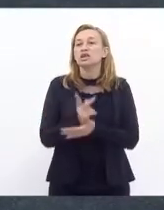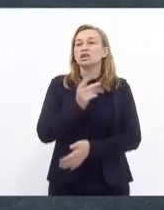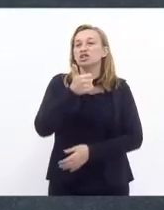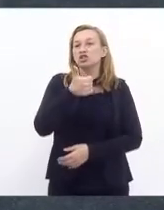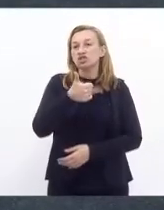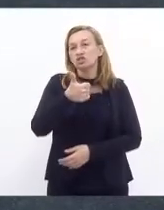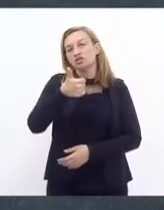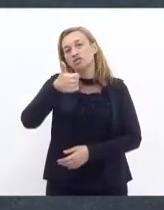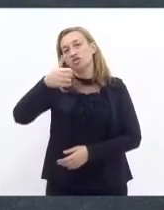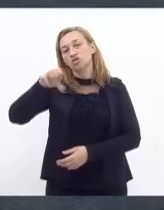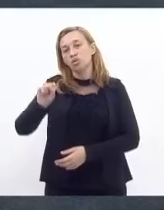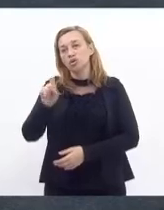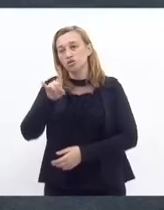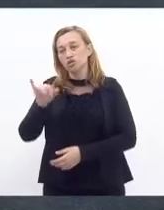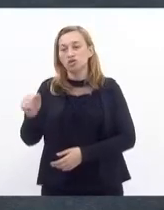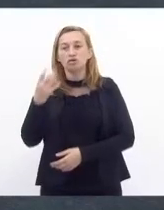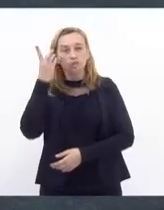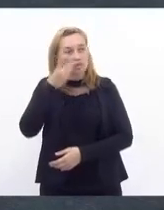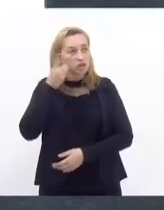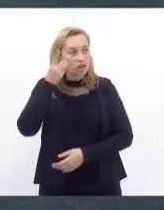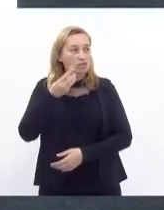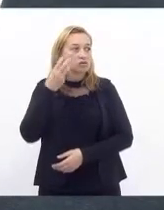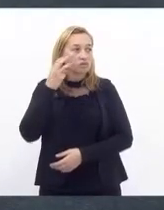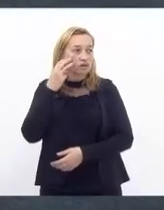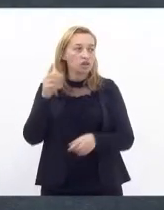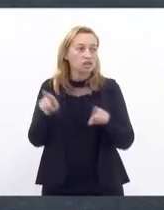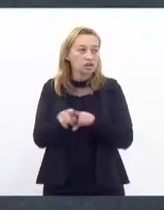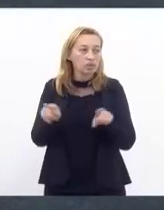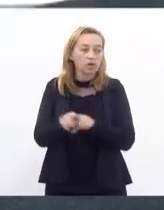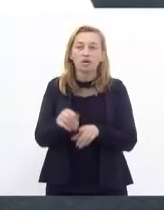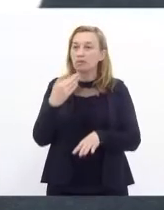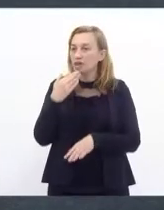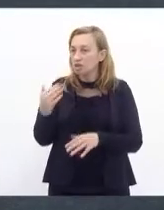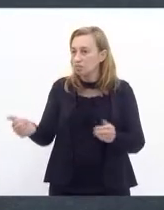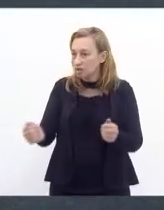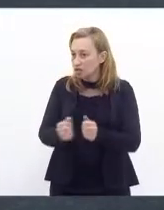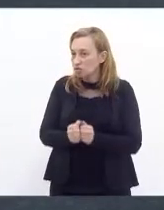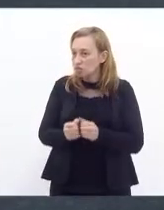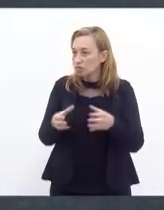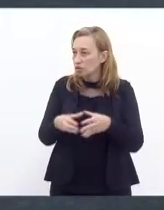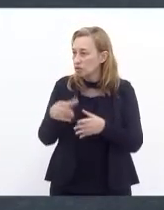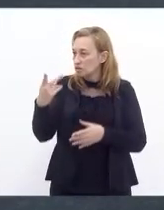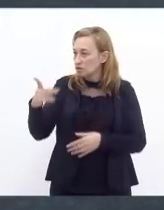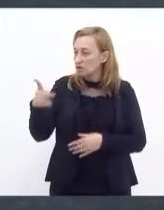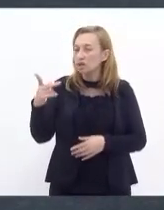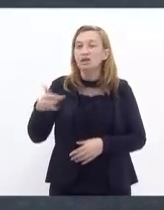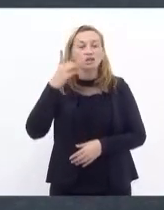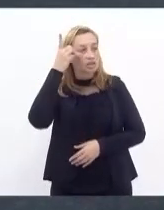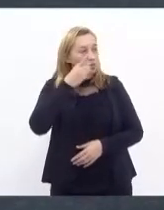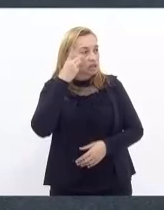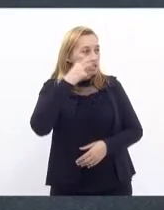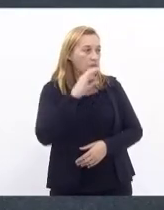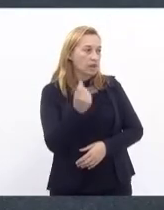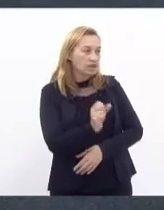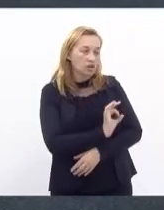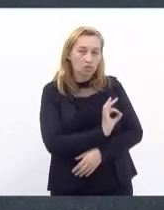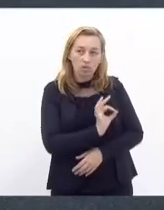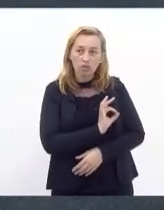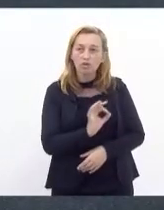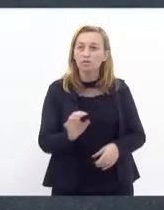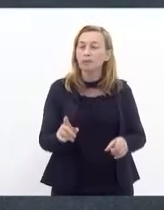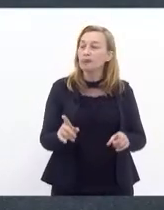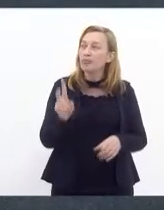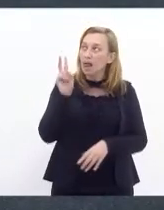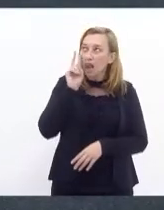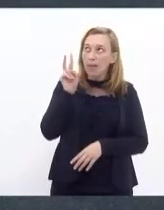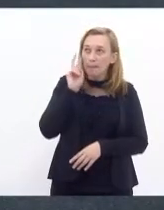O deputado Valdec também solicitou a participação pela comissão dele. A nobre deputada Marta Rocha deve se